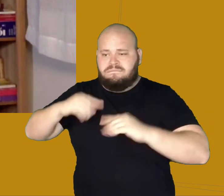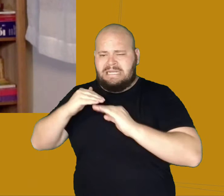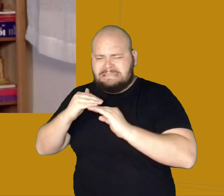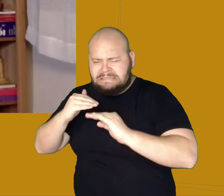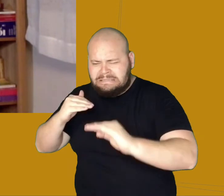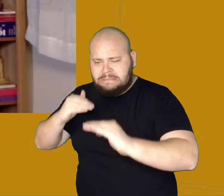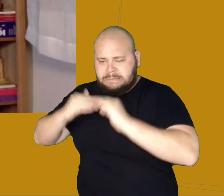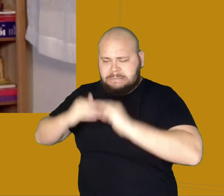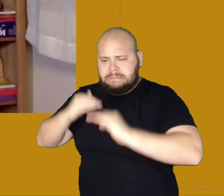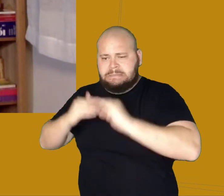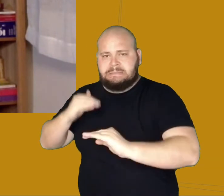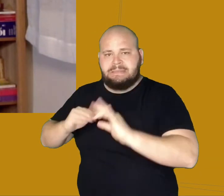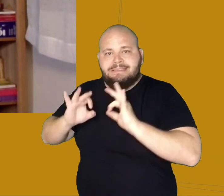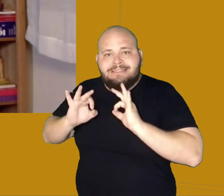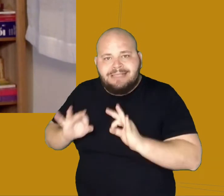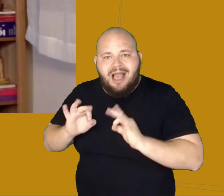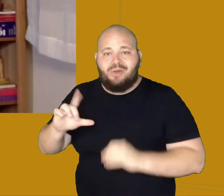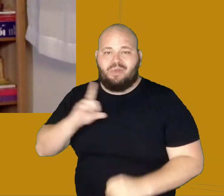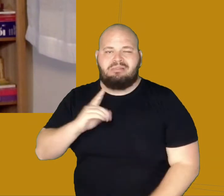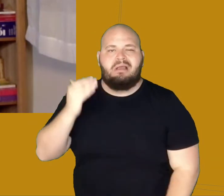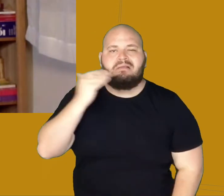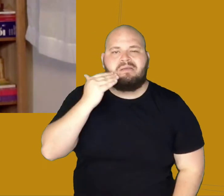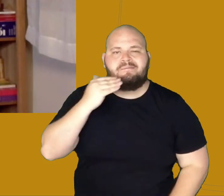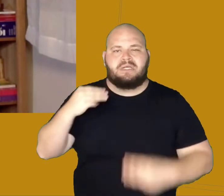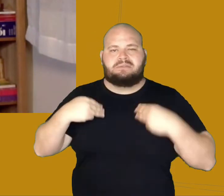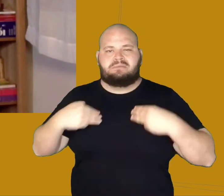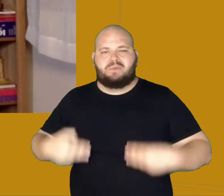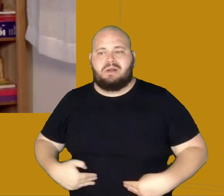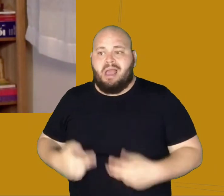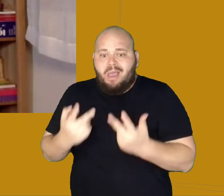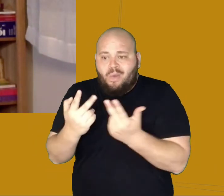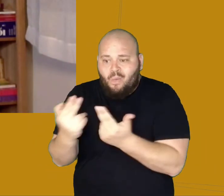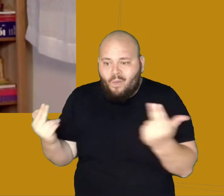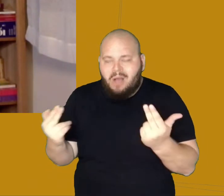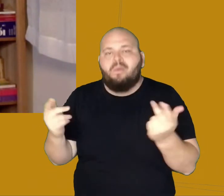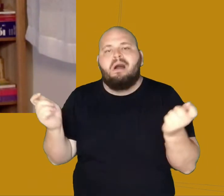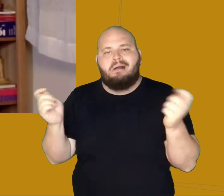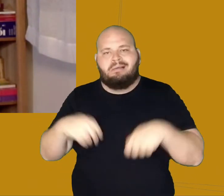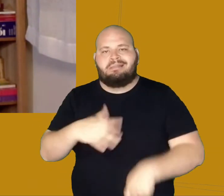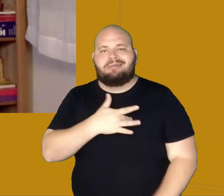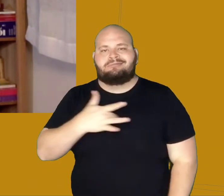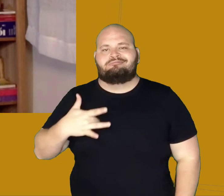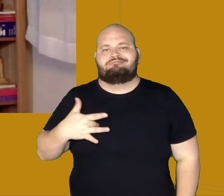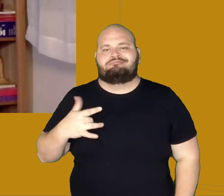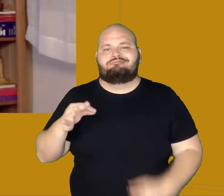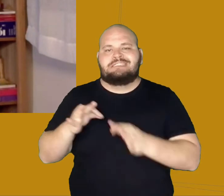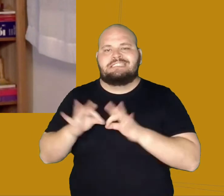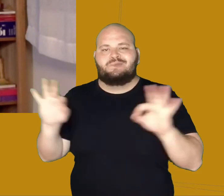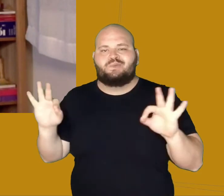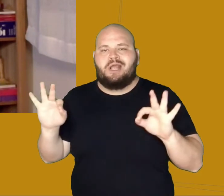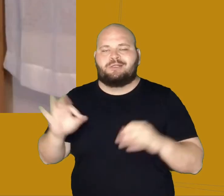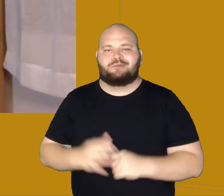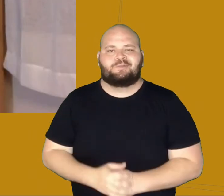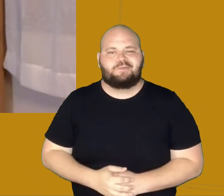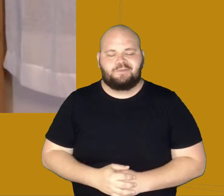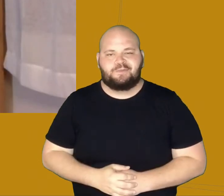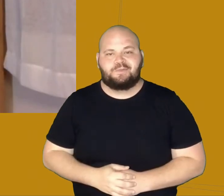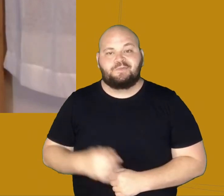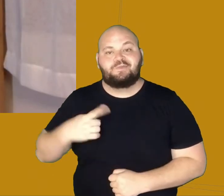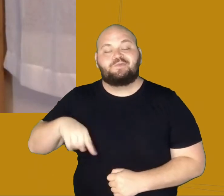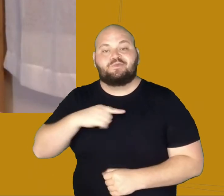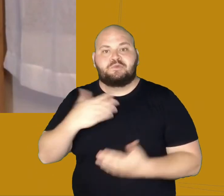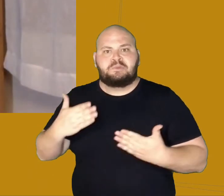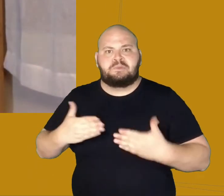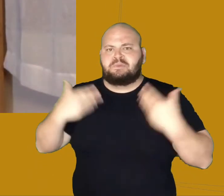das faculdades, ou seja, apresentassem defeitos morais como os outros, seriam considerados curados.